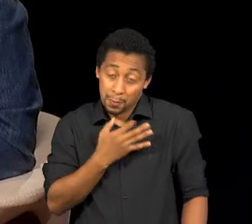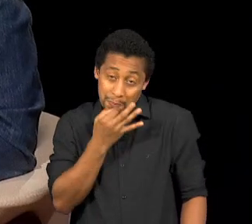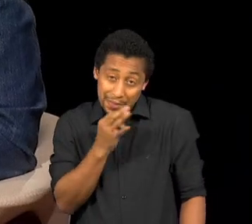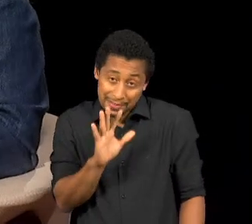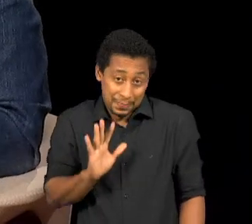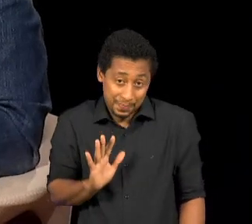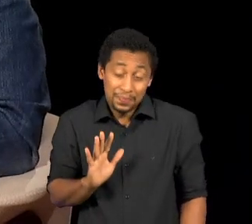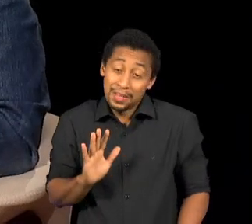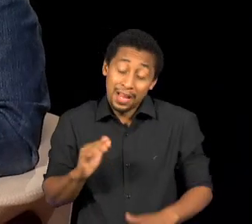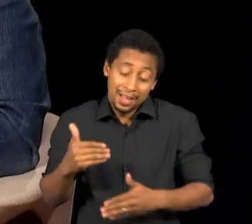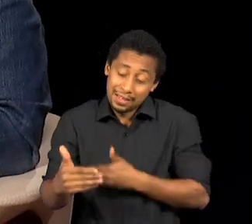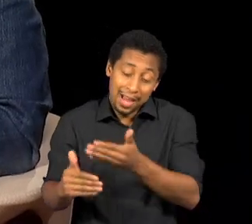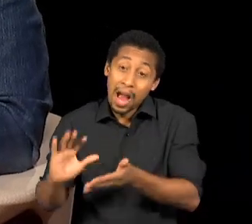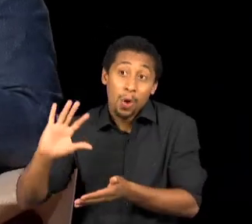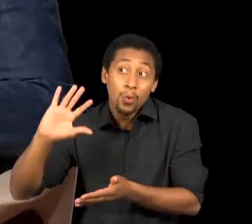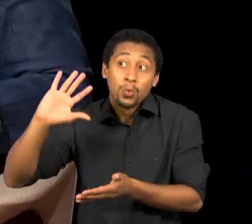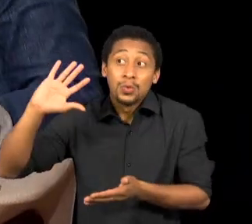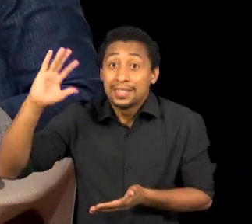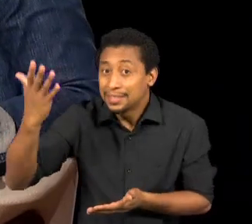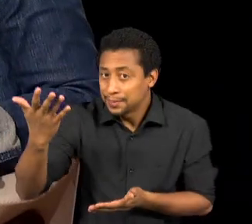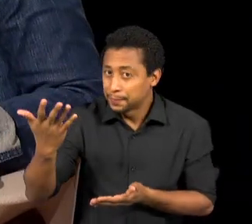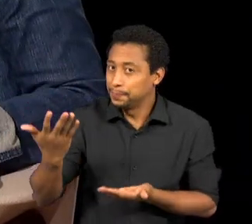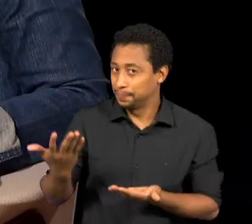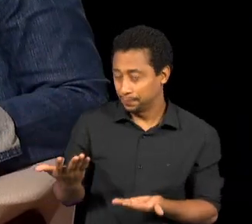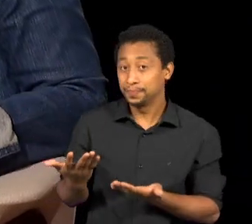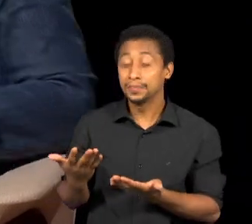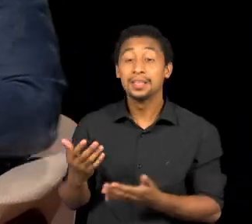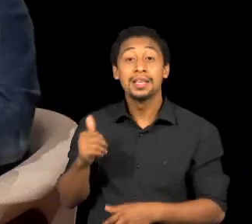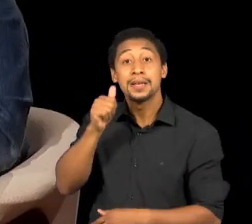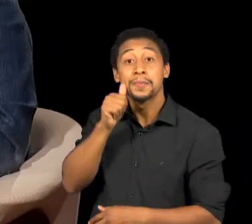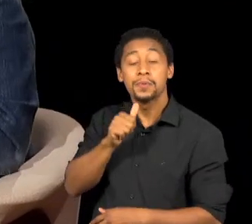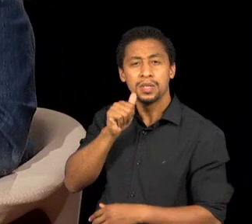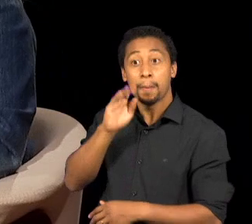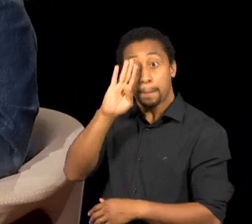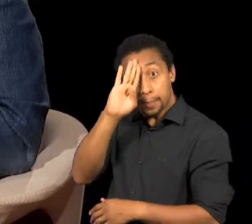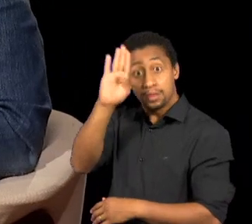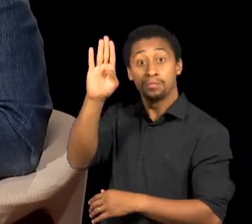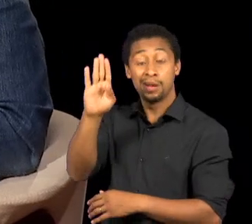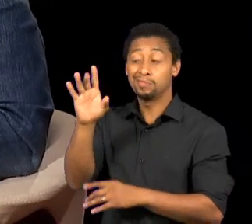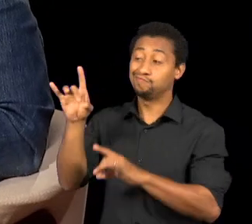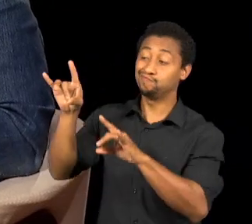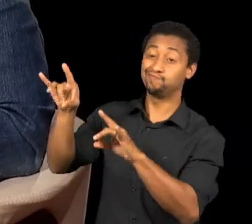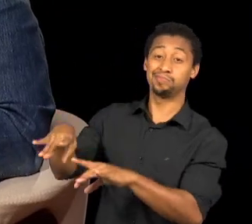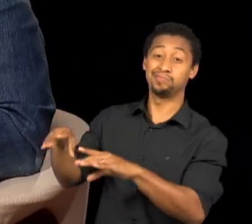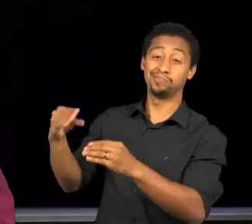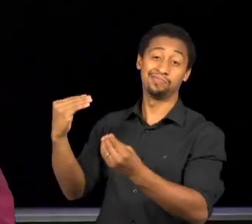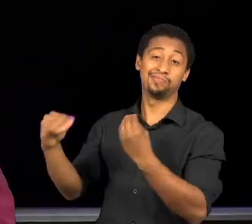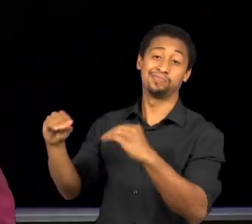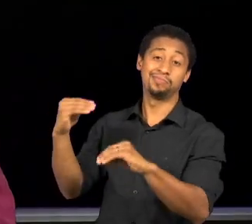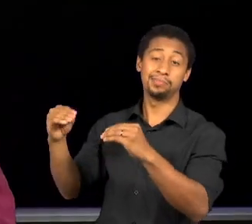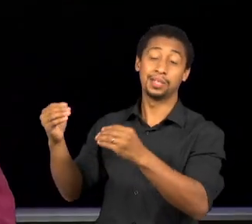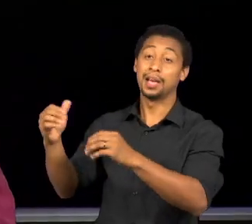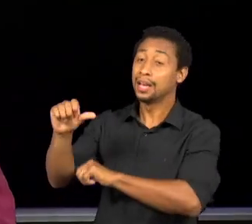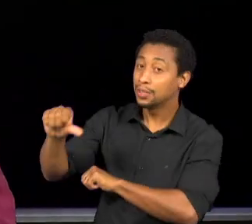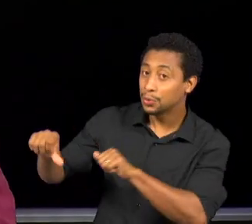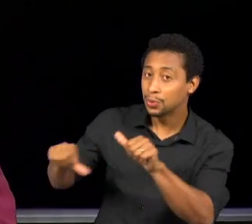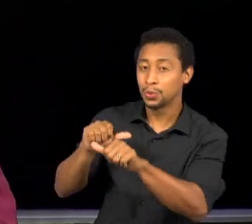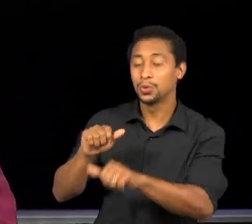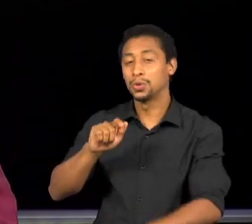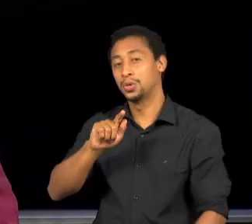acaso, a Ivani Ribeiro deixou a novela e entrou o Jorge Andrade. Vamos falar disso já